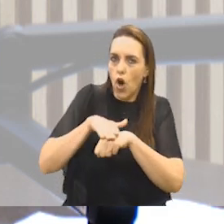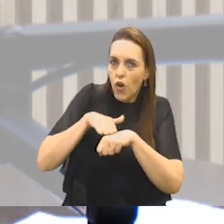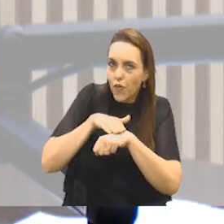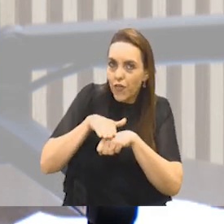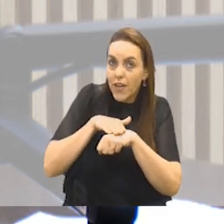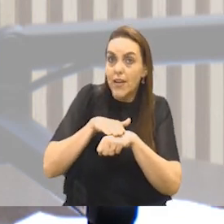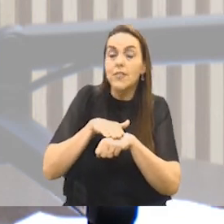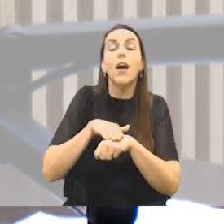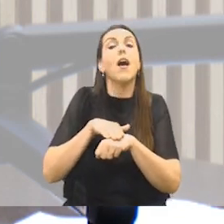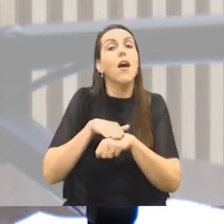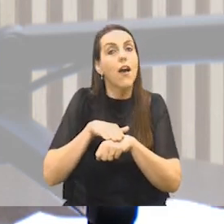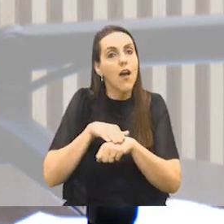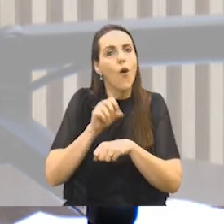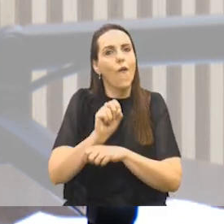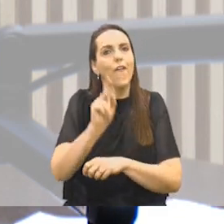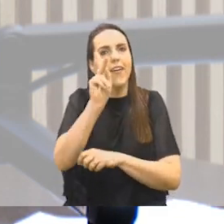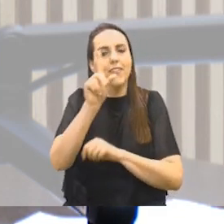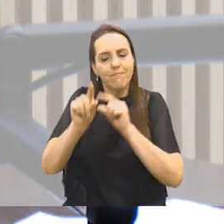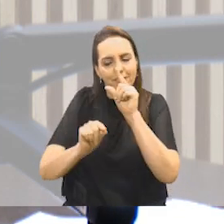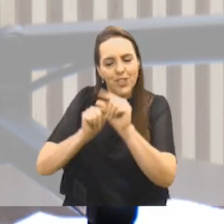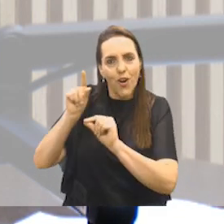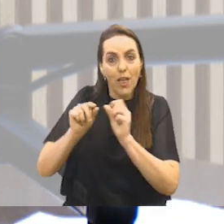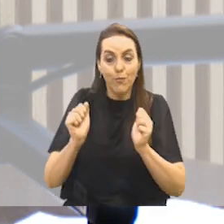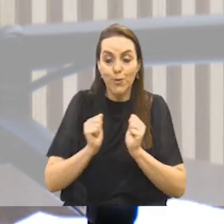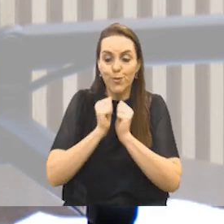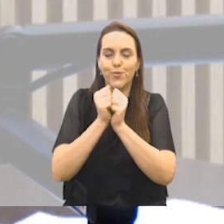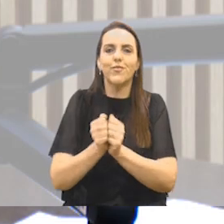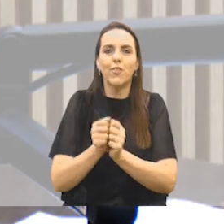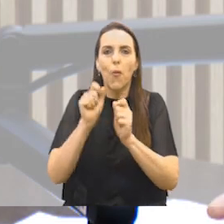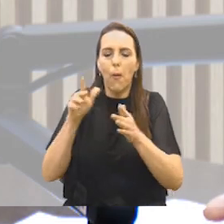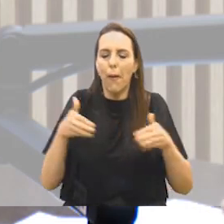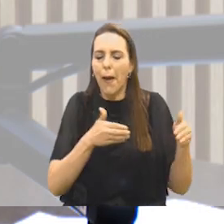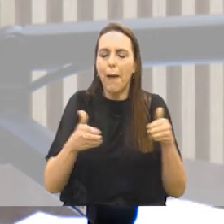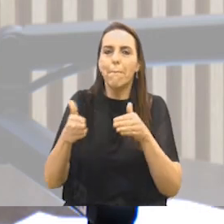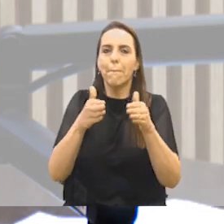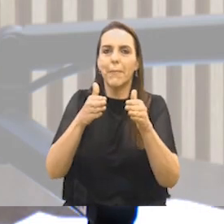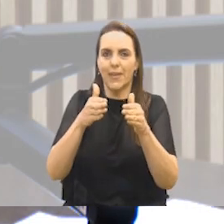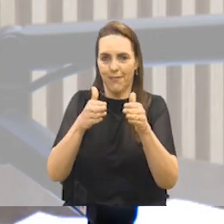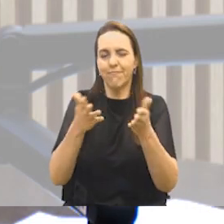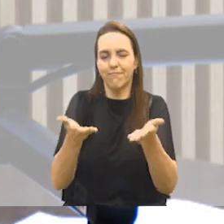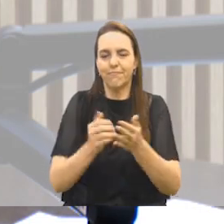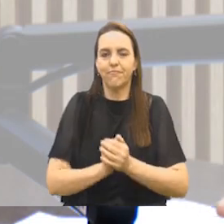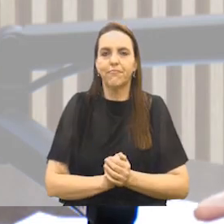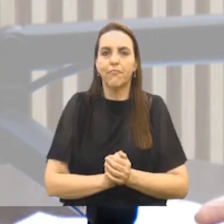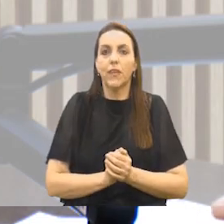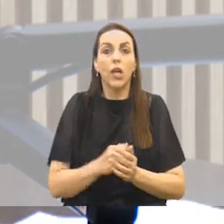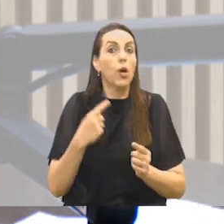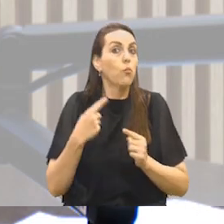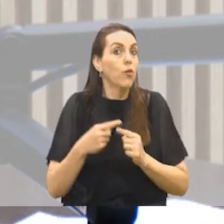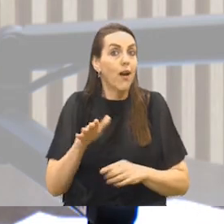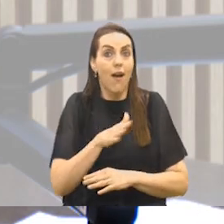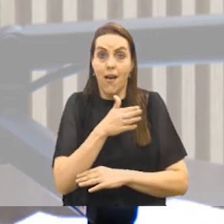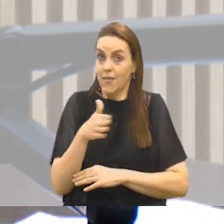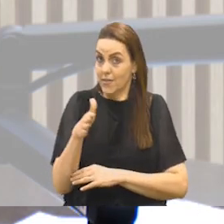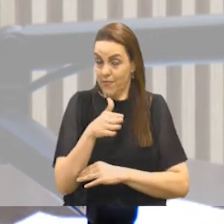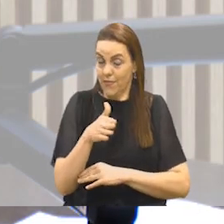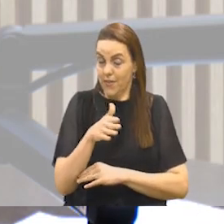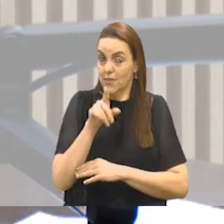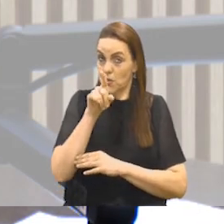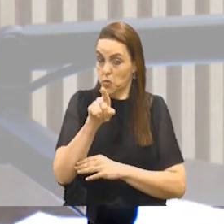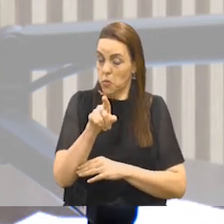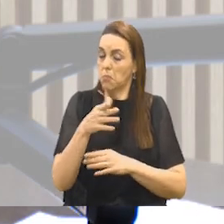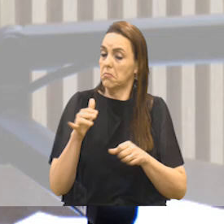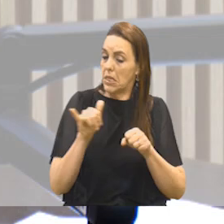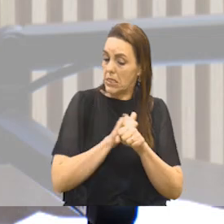de uma conversa, a gente consegue escolher juntas, né? Qual o caminho a traçar. Porque